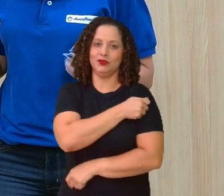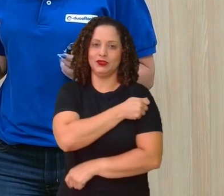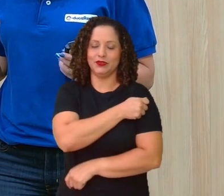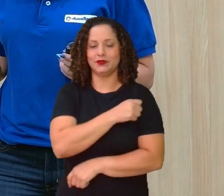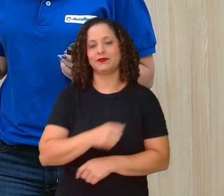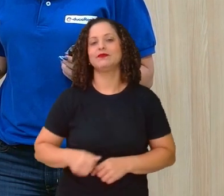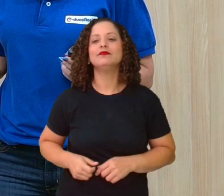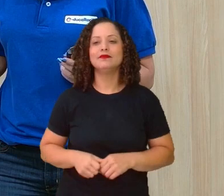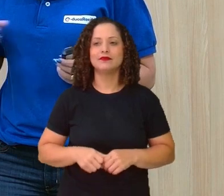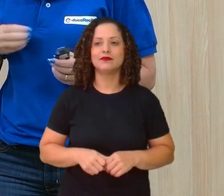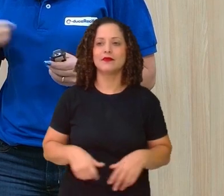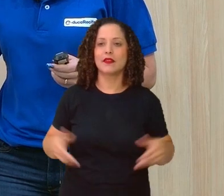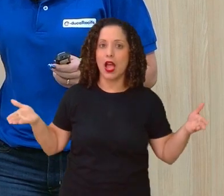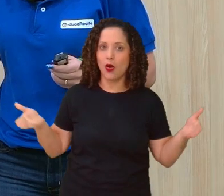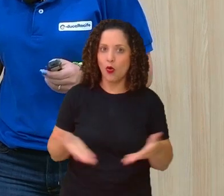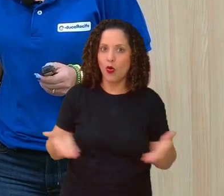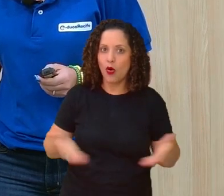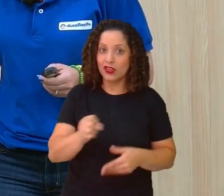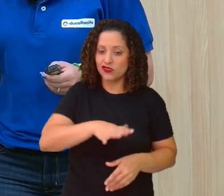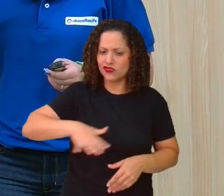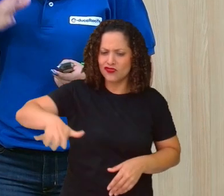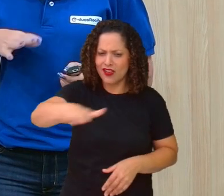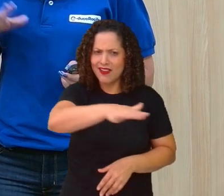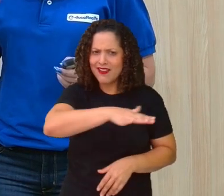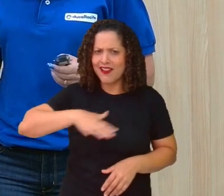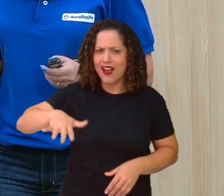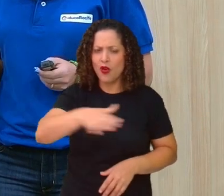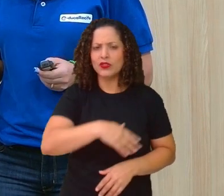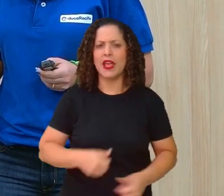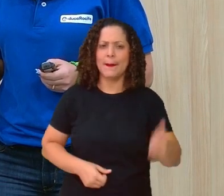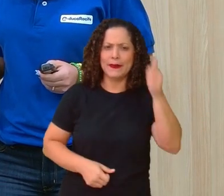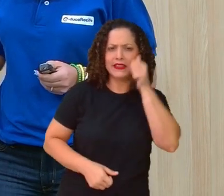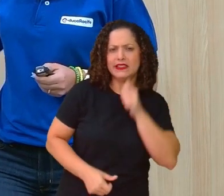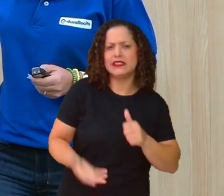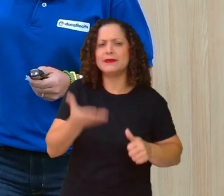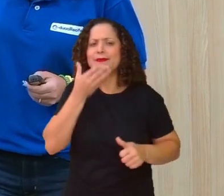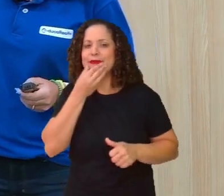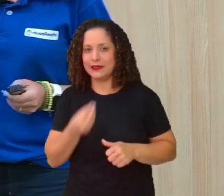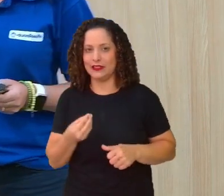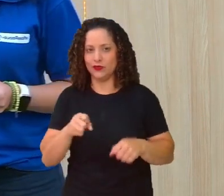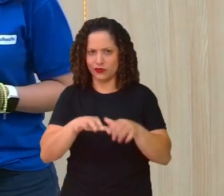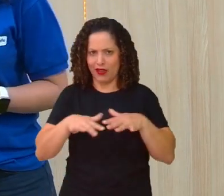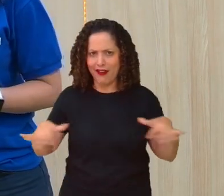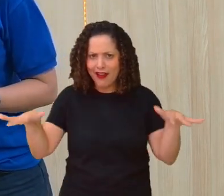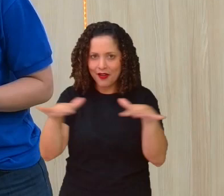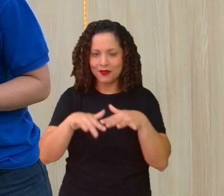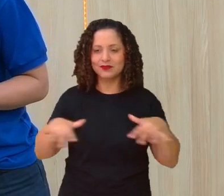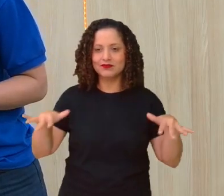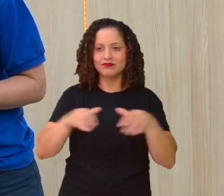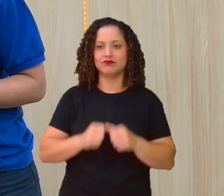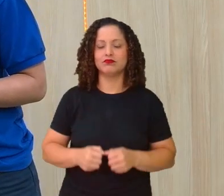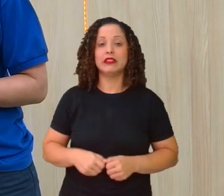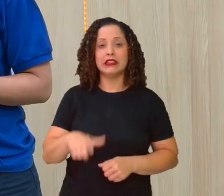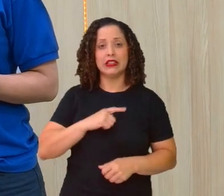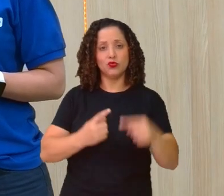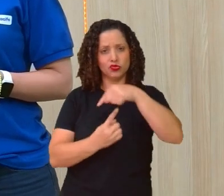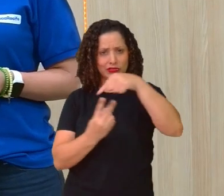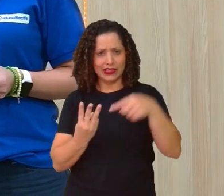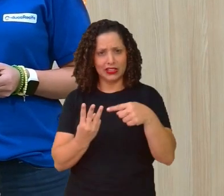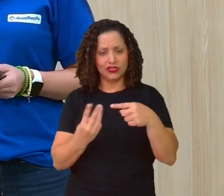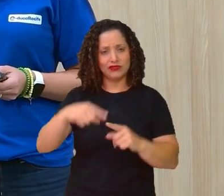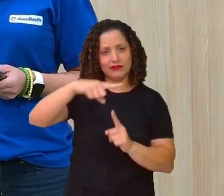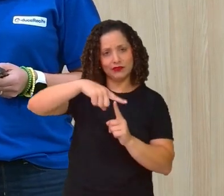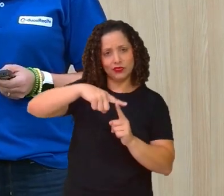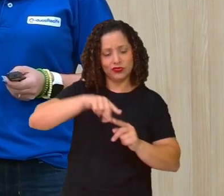estou envolvendo aí os alunos, meninos e meninas. De todos esses 3